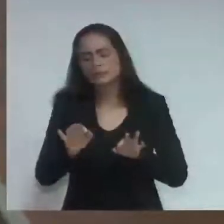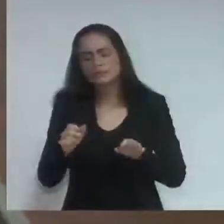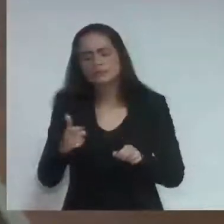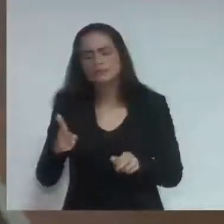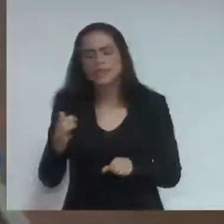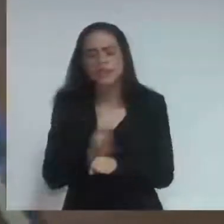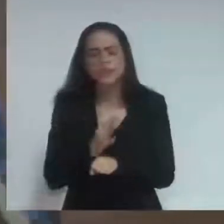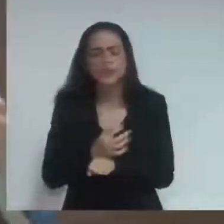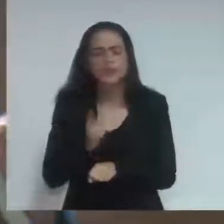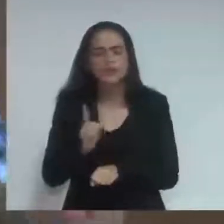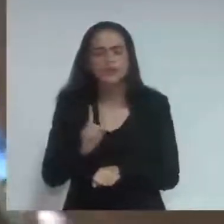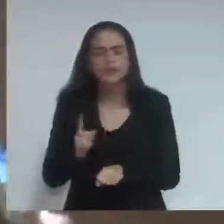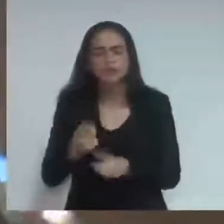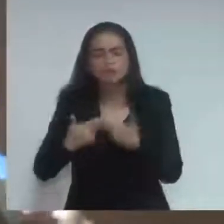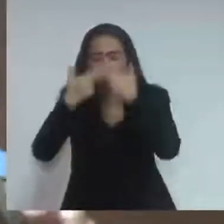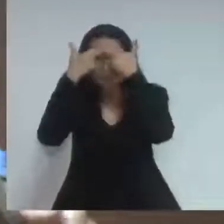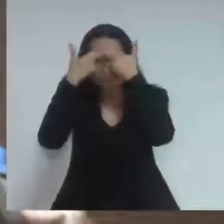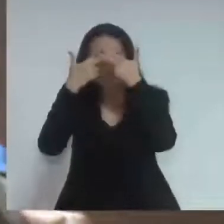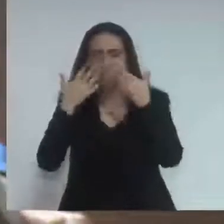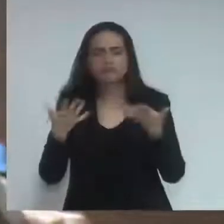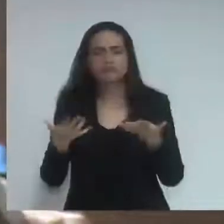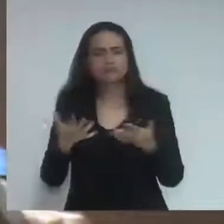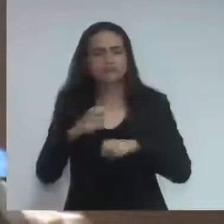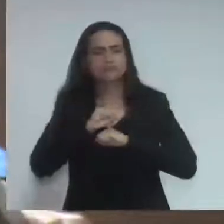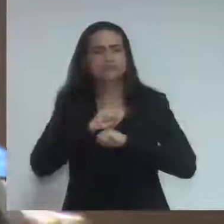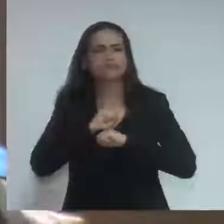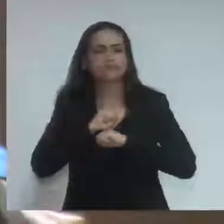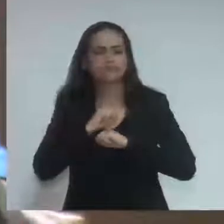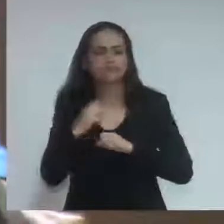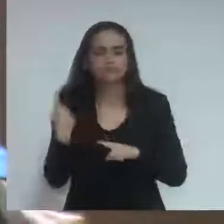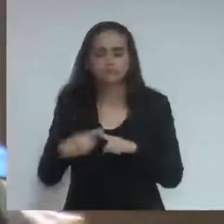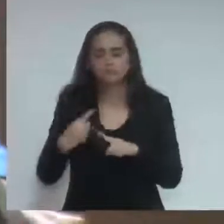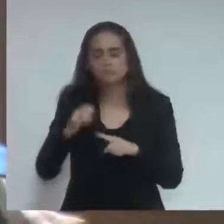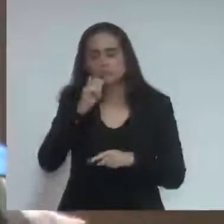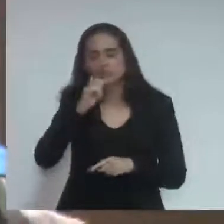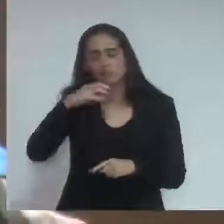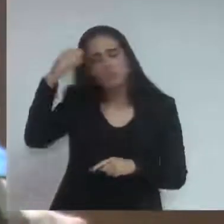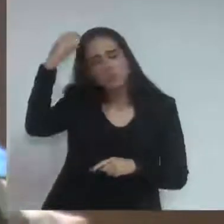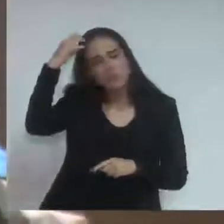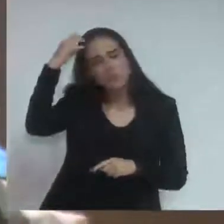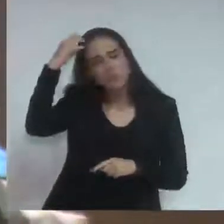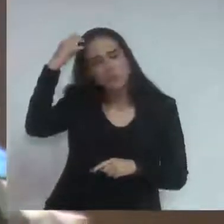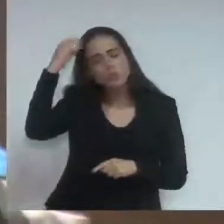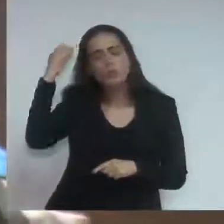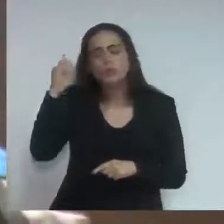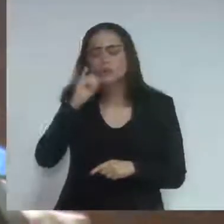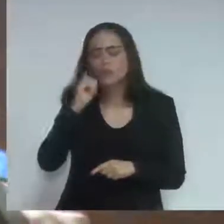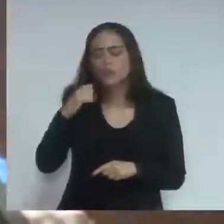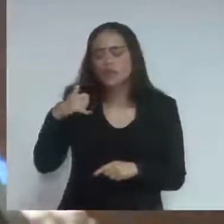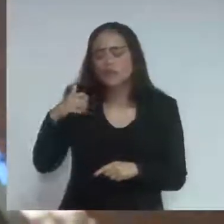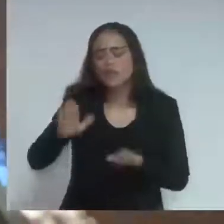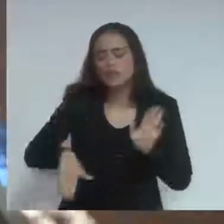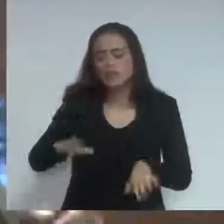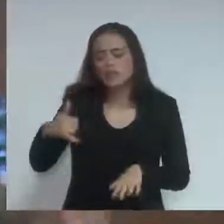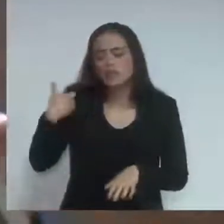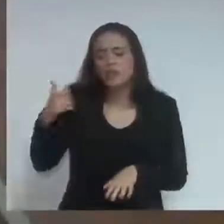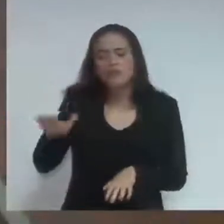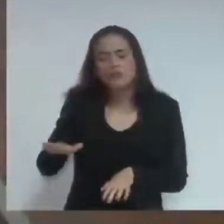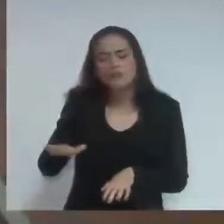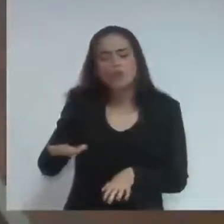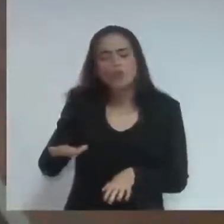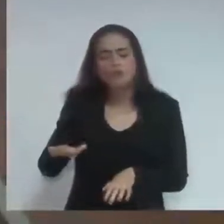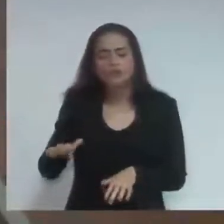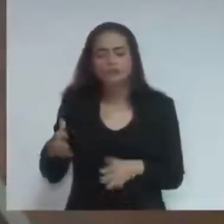pequenos, pais com idade, né, que não tem culpa se eventualmente um parente errou, e se é que realmente